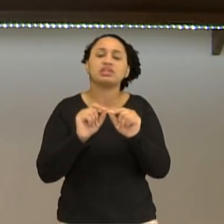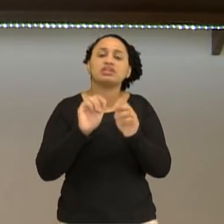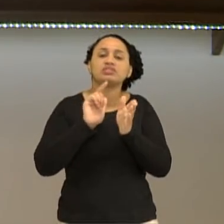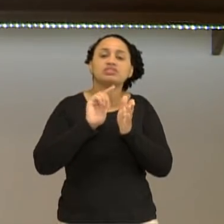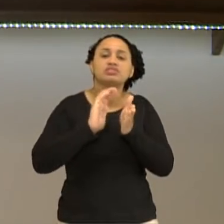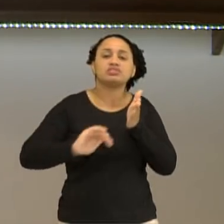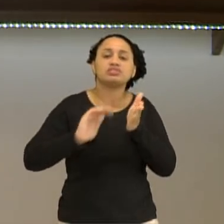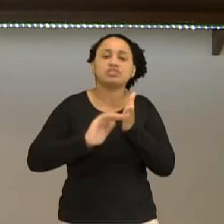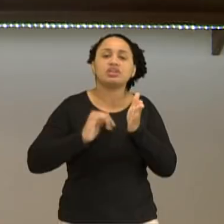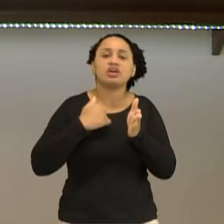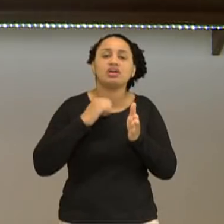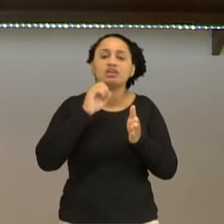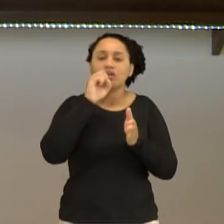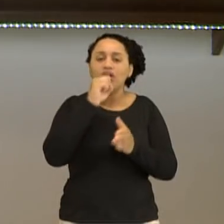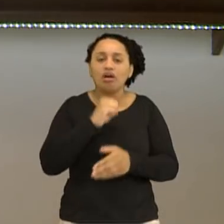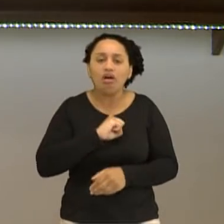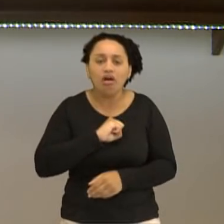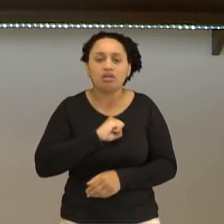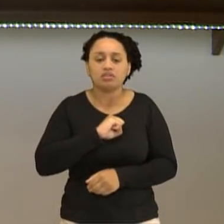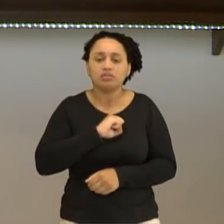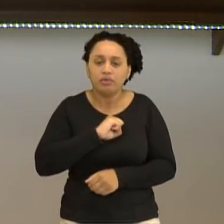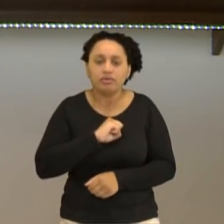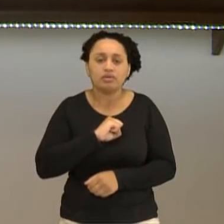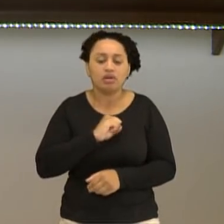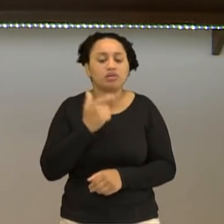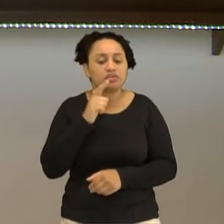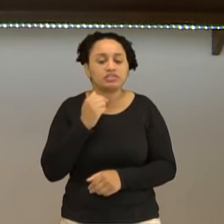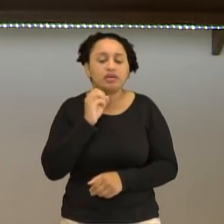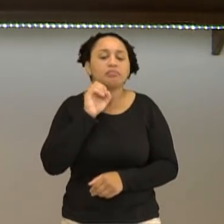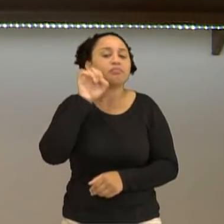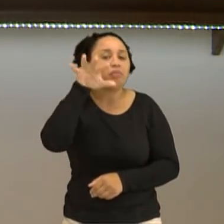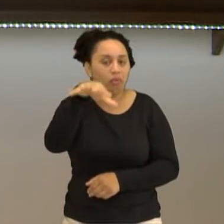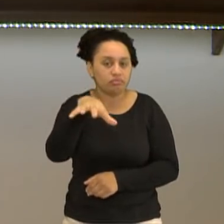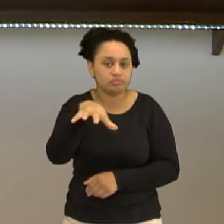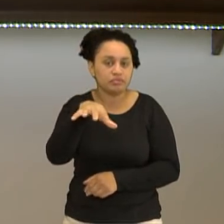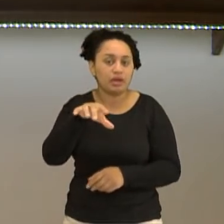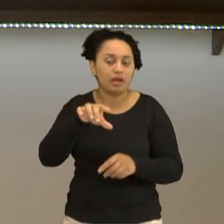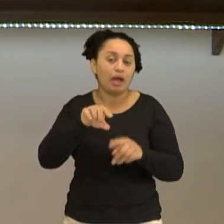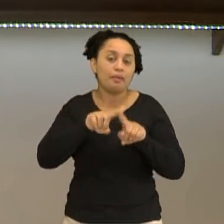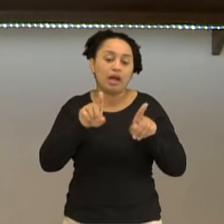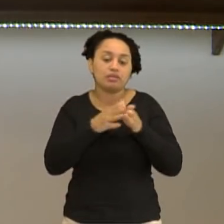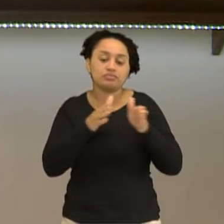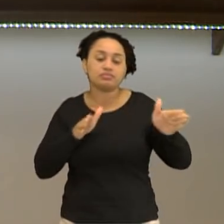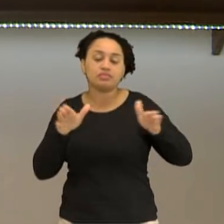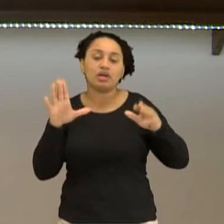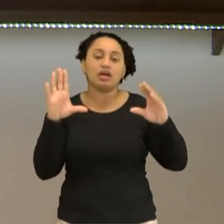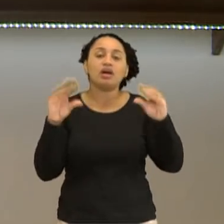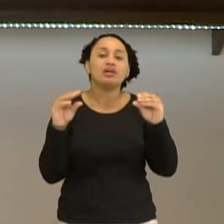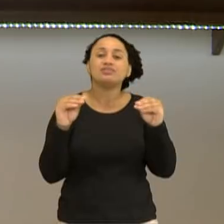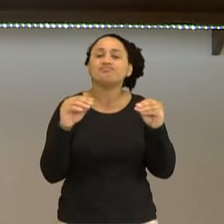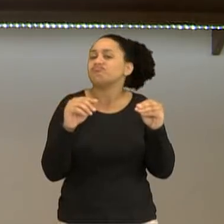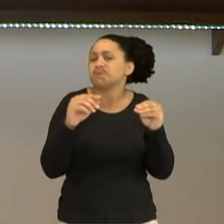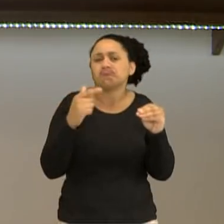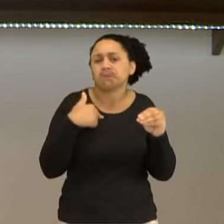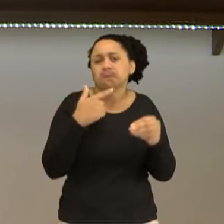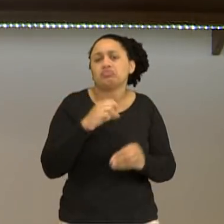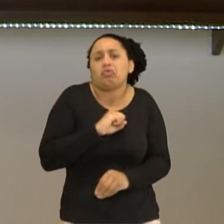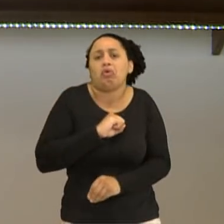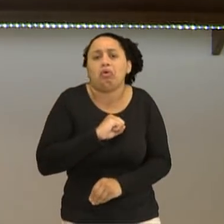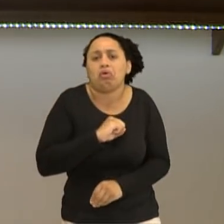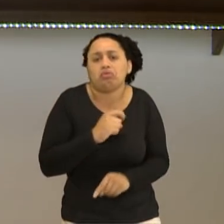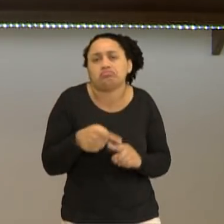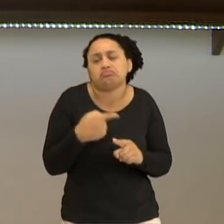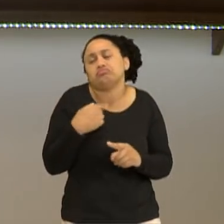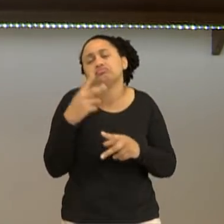isso aí através da tosse e joga. Durante o período noturno, não dá para fazer isso. a gente está